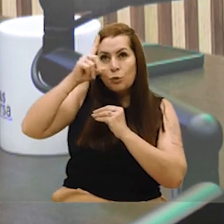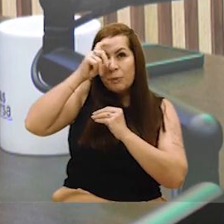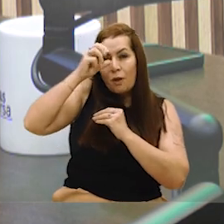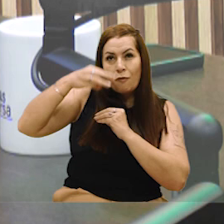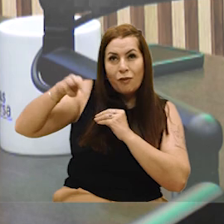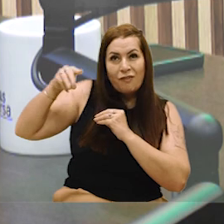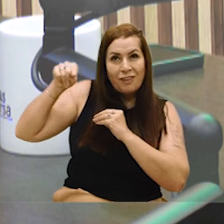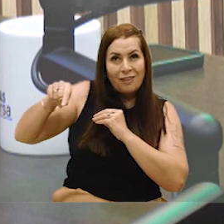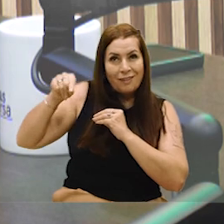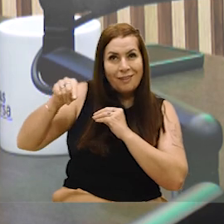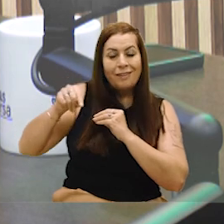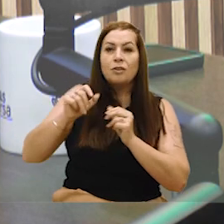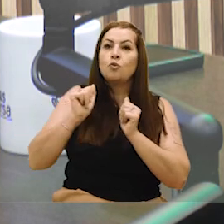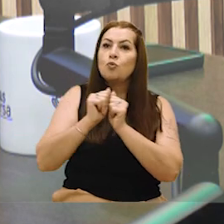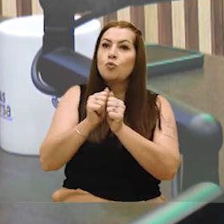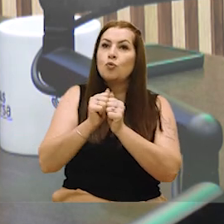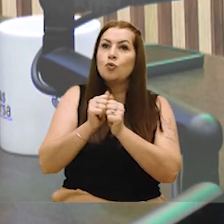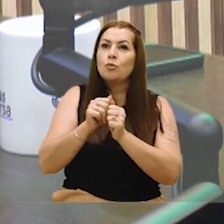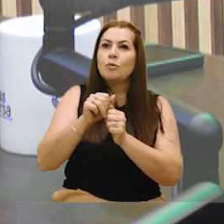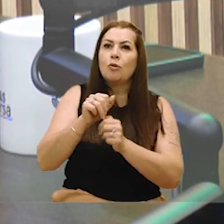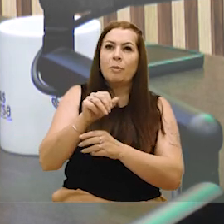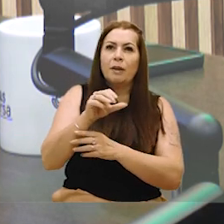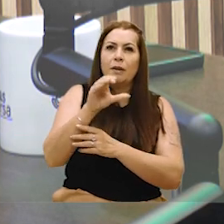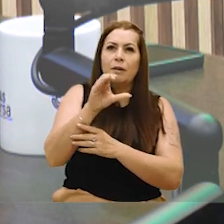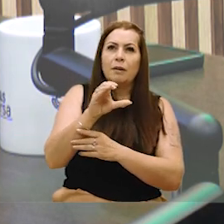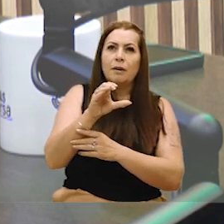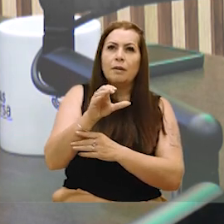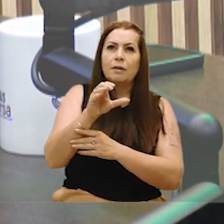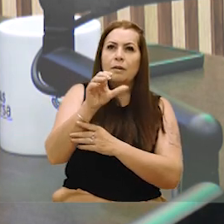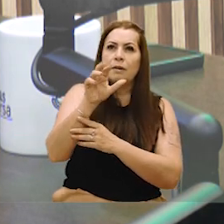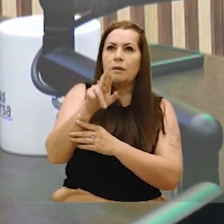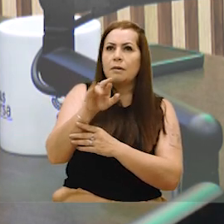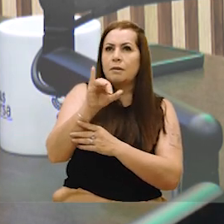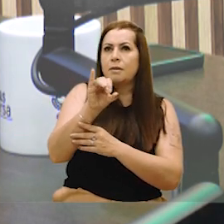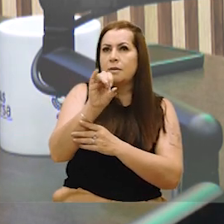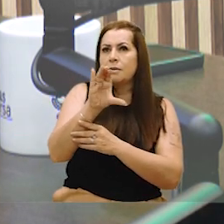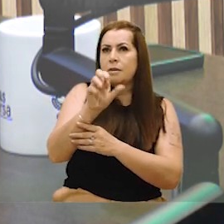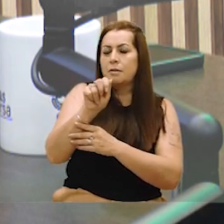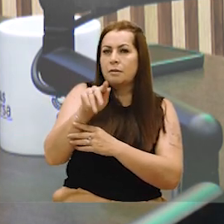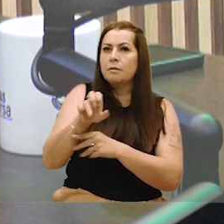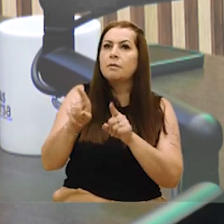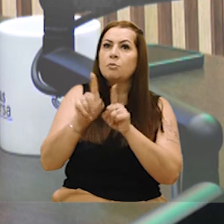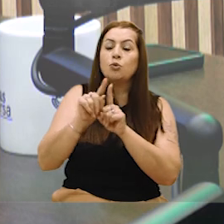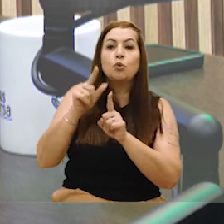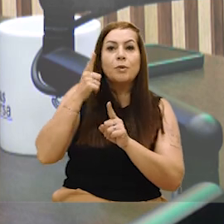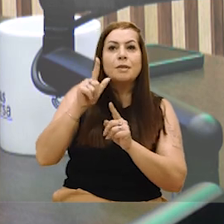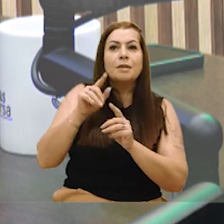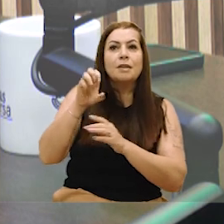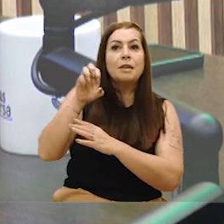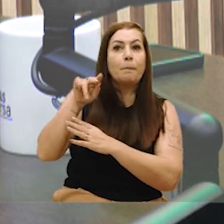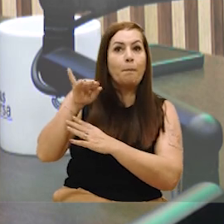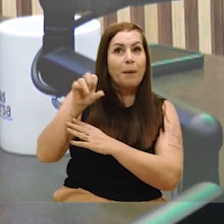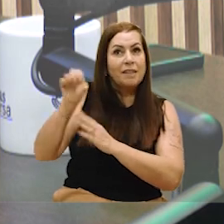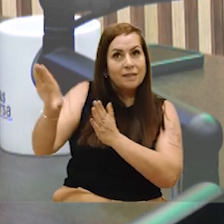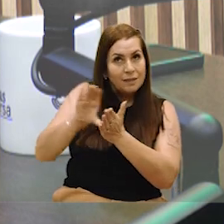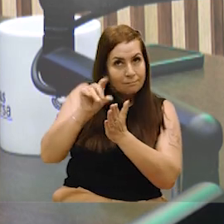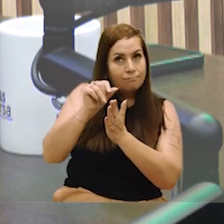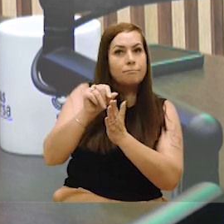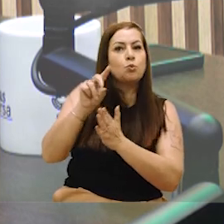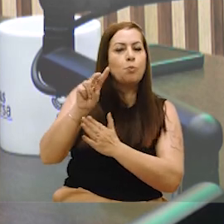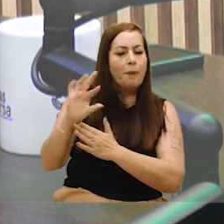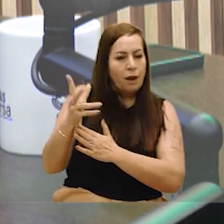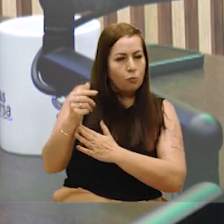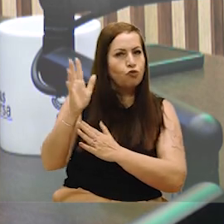Ramos, aqui em Caxias do Sul, juntamente com a Cleciane, que é a diretora. Ela acolheu a ideia, consegui já emendas parlamentares, já temos 1 milhão de